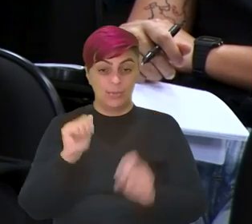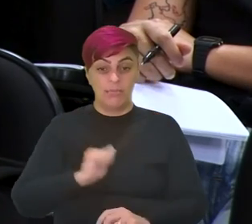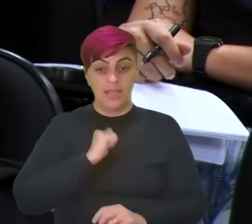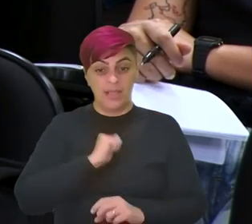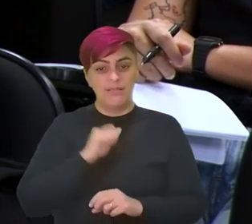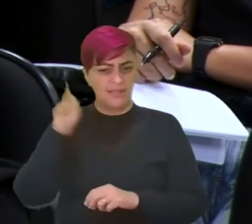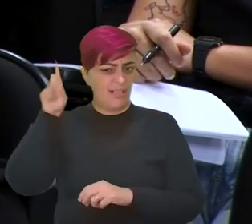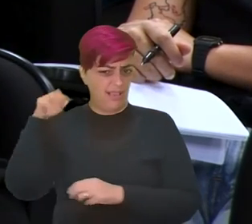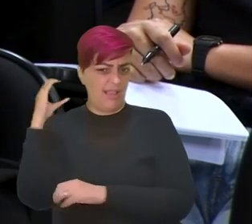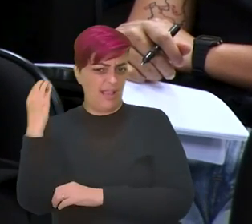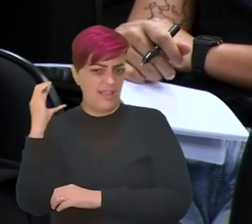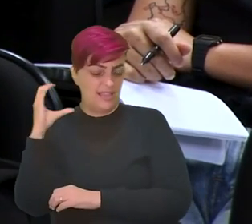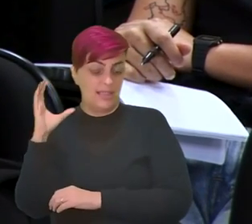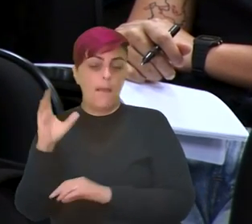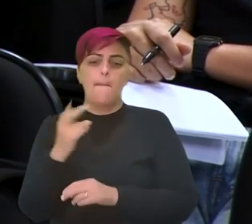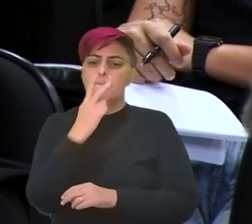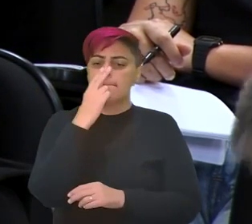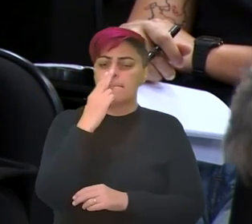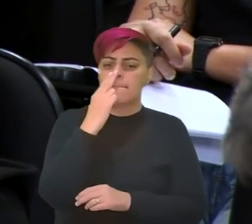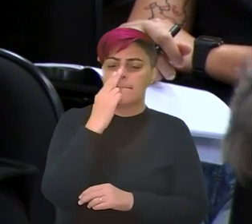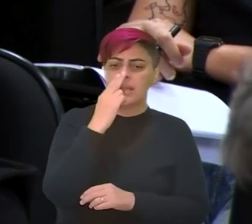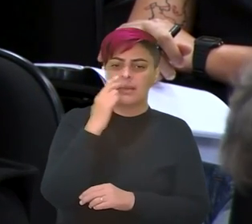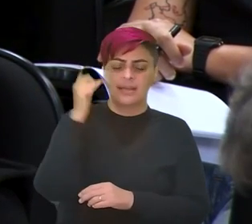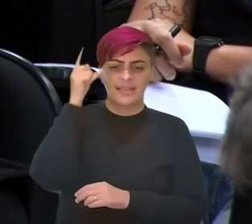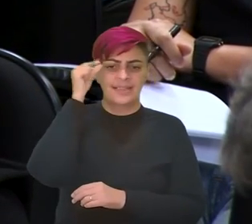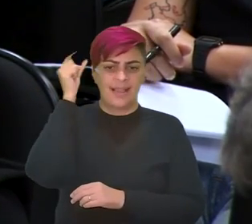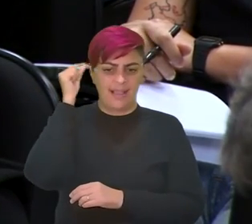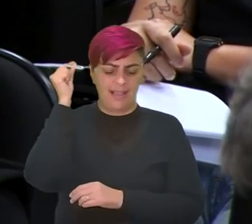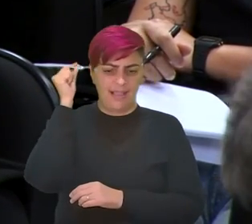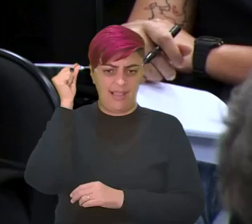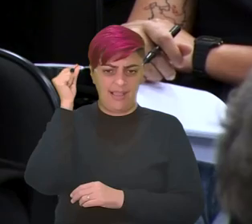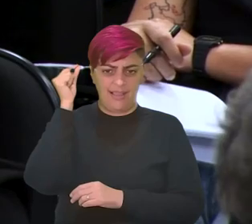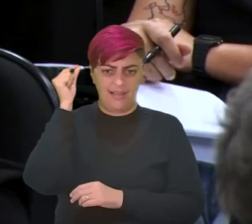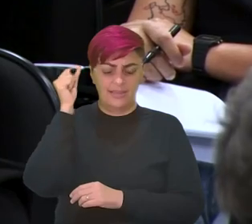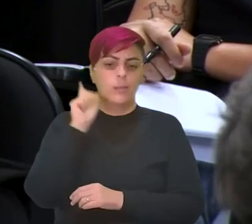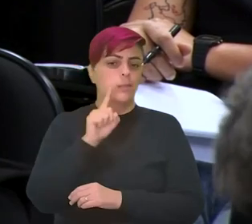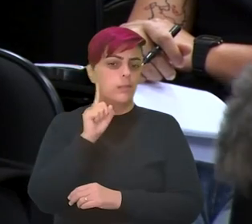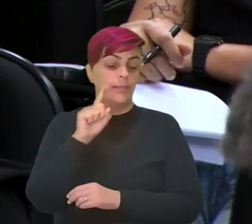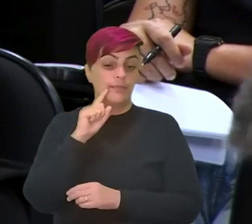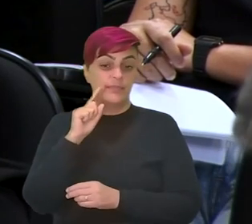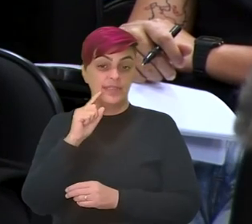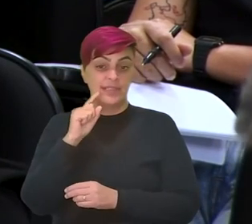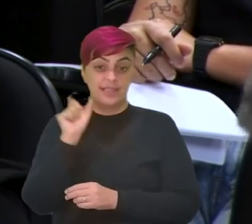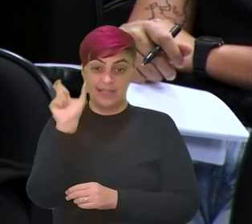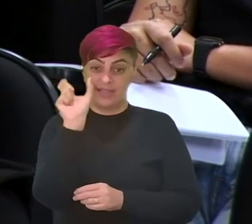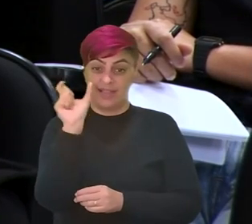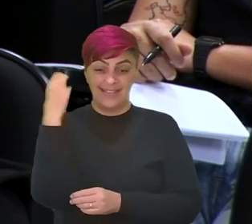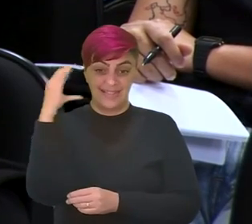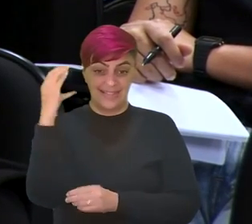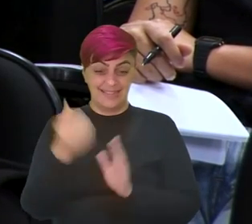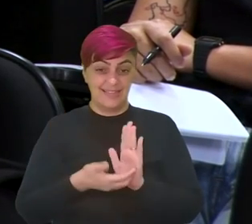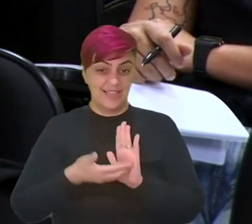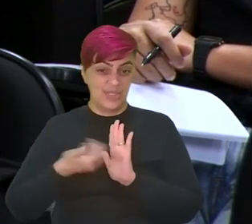de se antropologia é não ciência. Me parece que a academia americana retirou, né, o termo ciência dos documentos